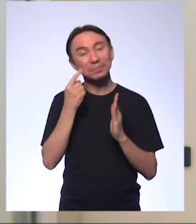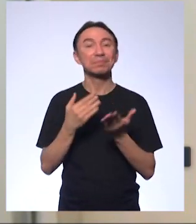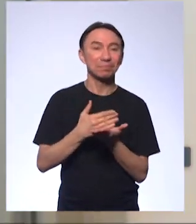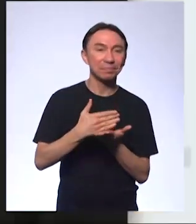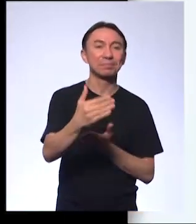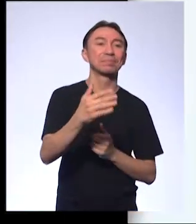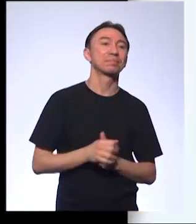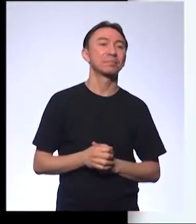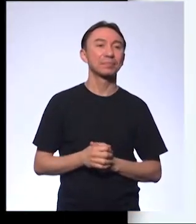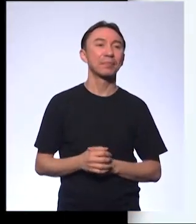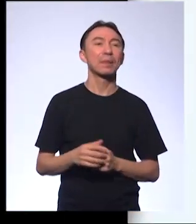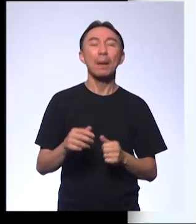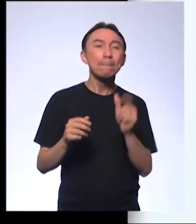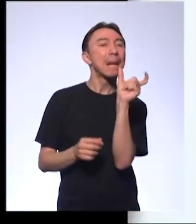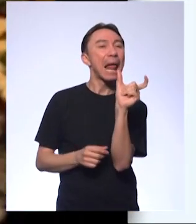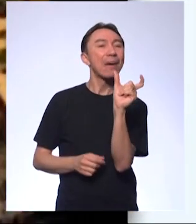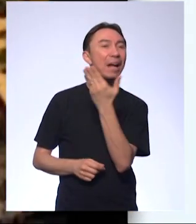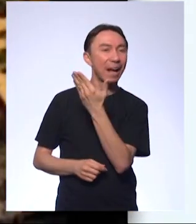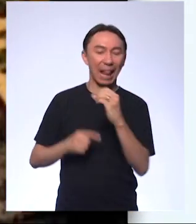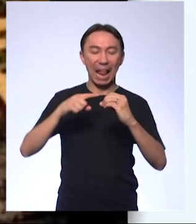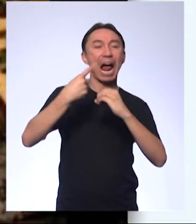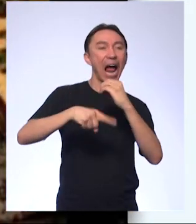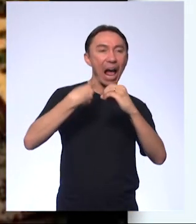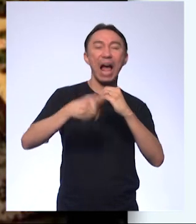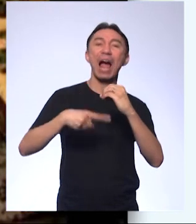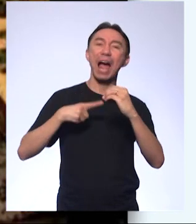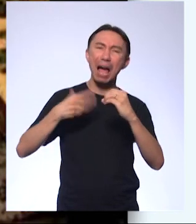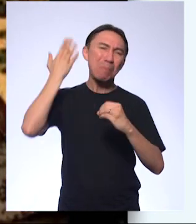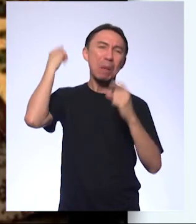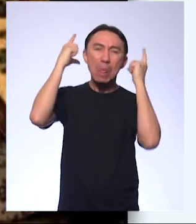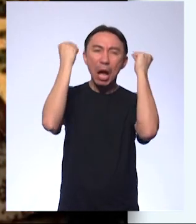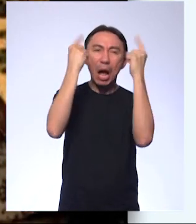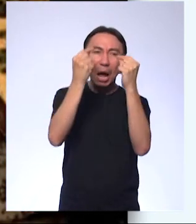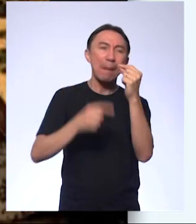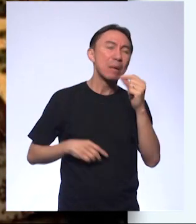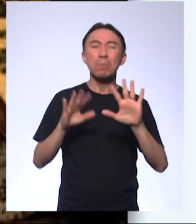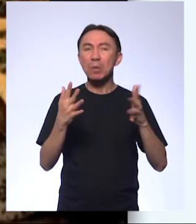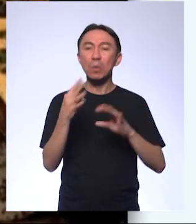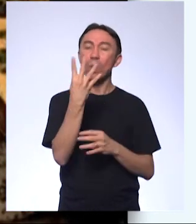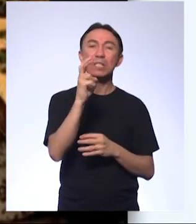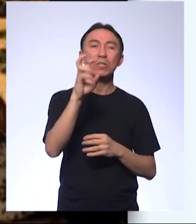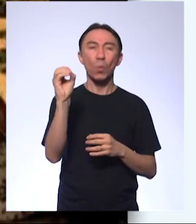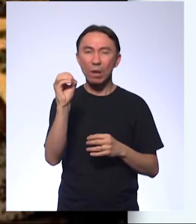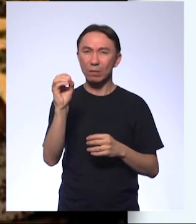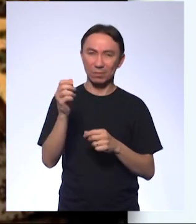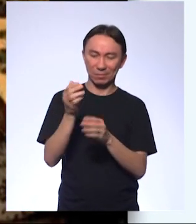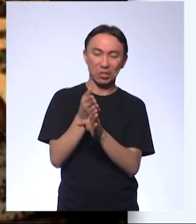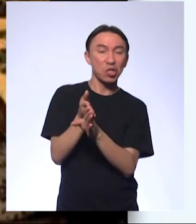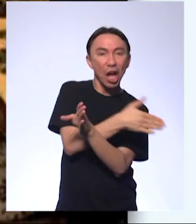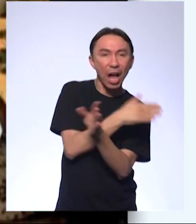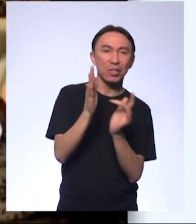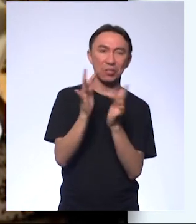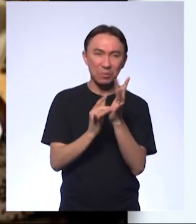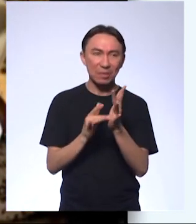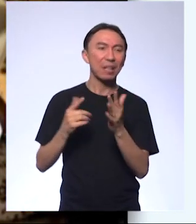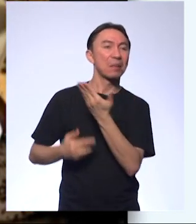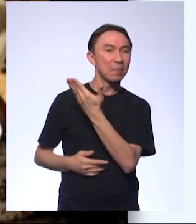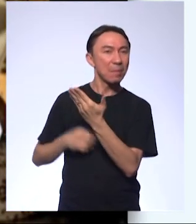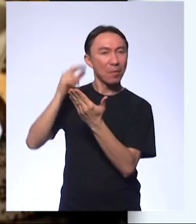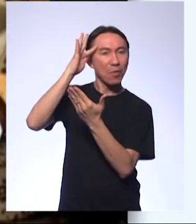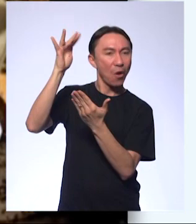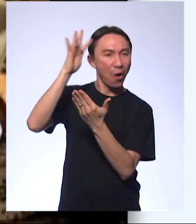bem legal de vocês verem as ideias principais. Então, nós vamos ver a primeira parte agora, vai falar sobre os primeiros modelos, e depois,